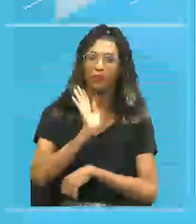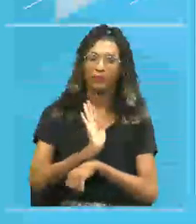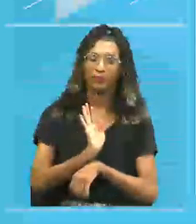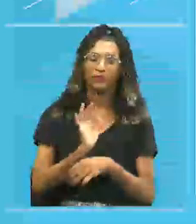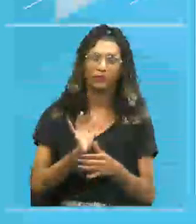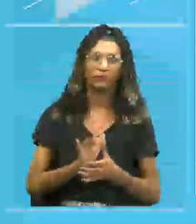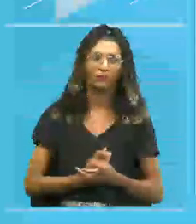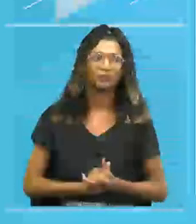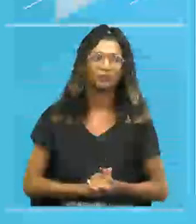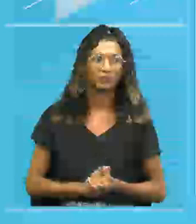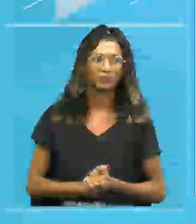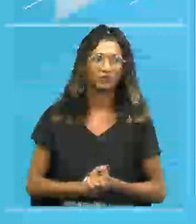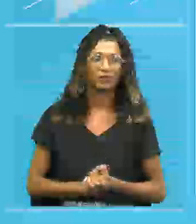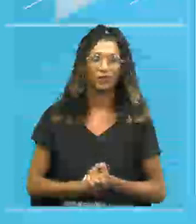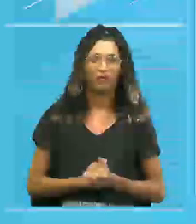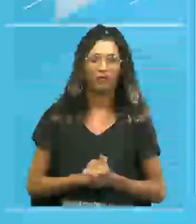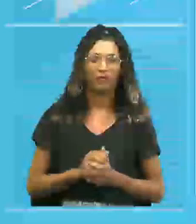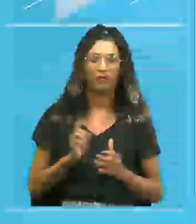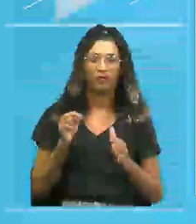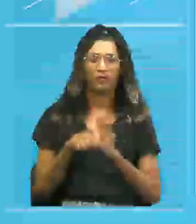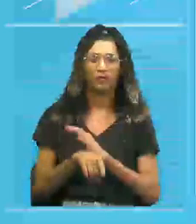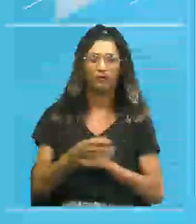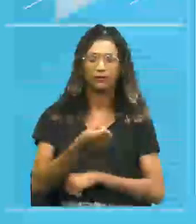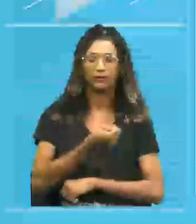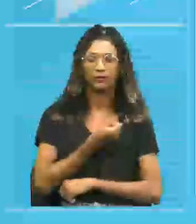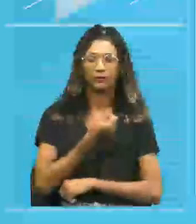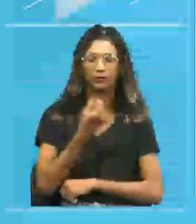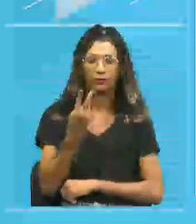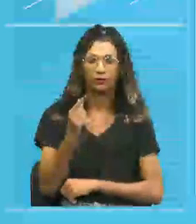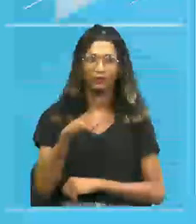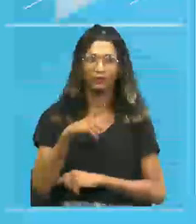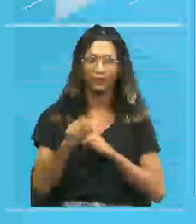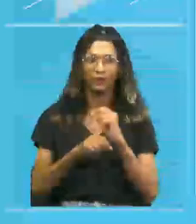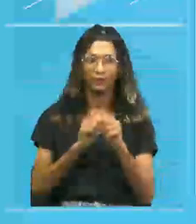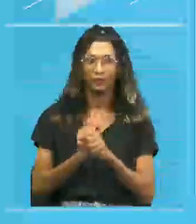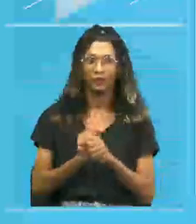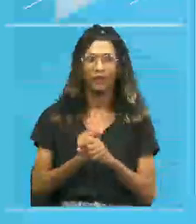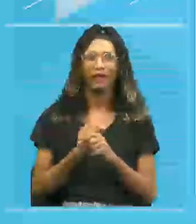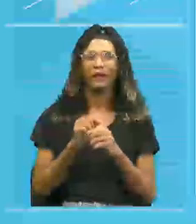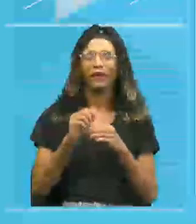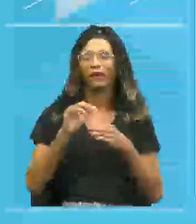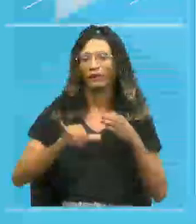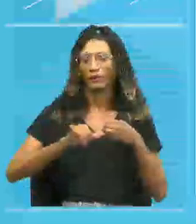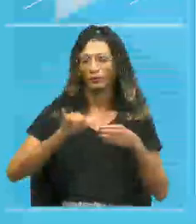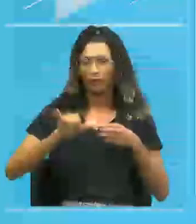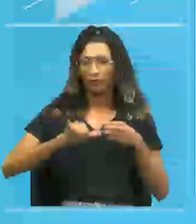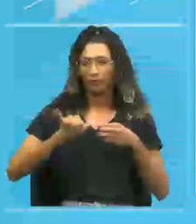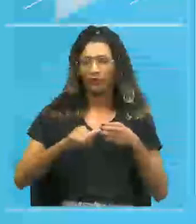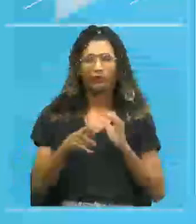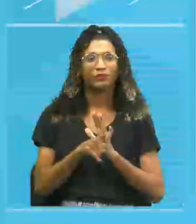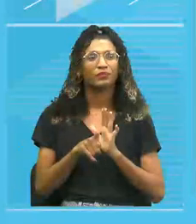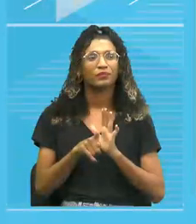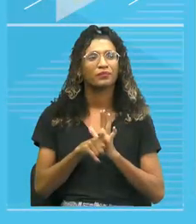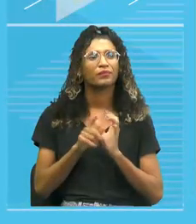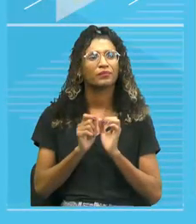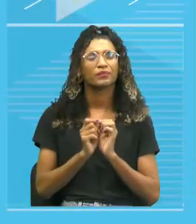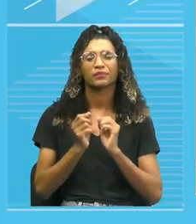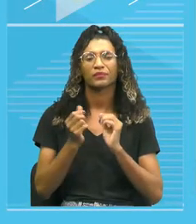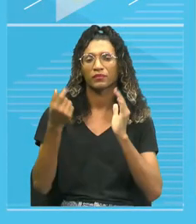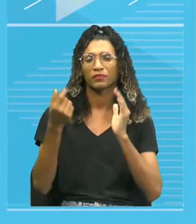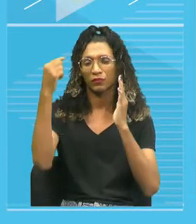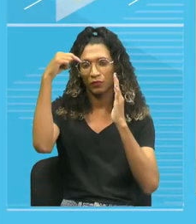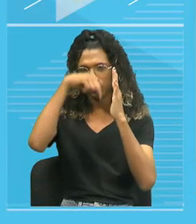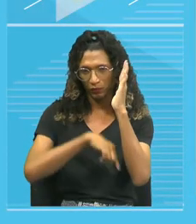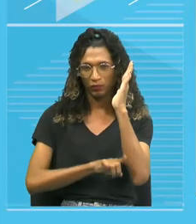simplificada nós temos aqui na nossa frente a reação de fotossíntese o CO2 com água formando